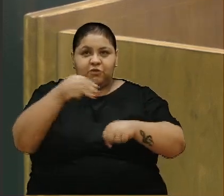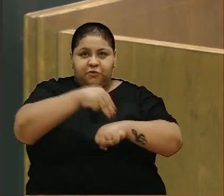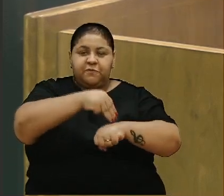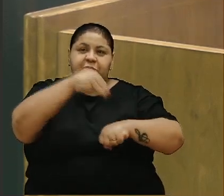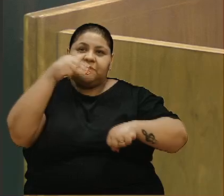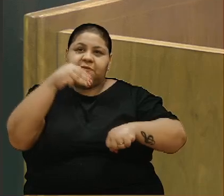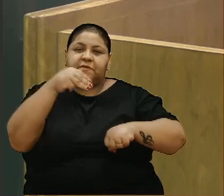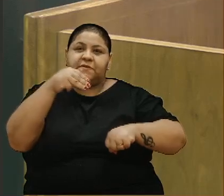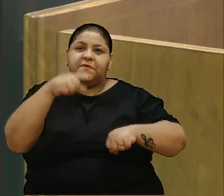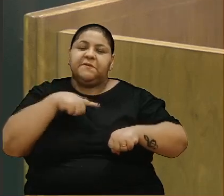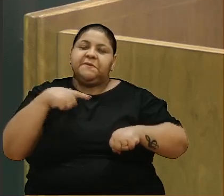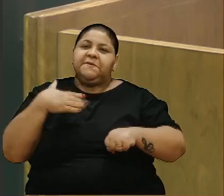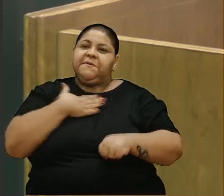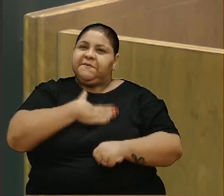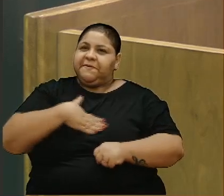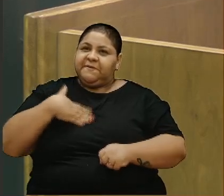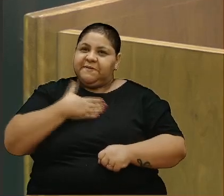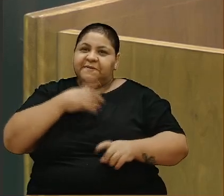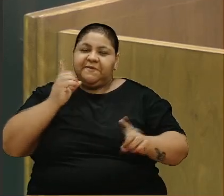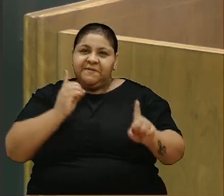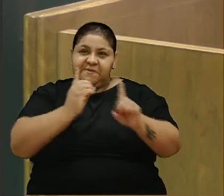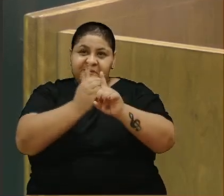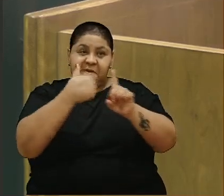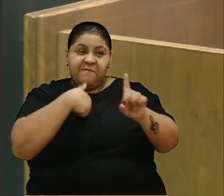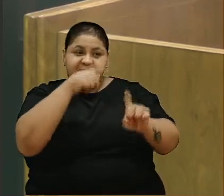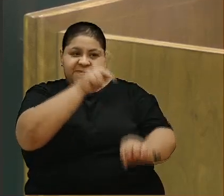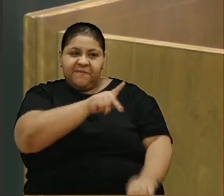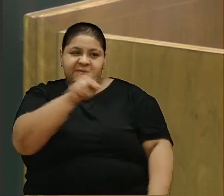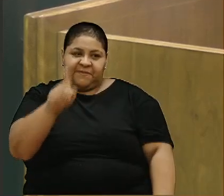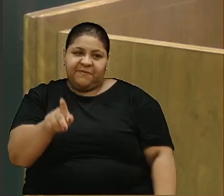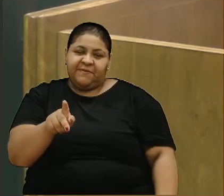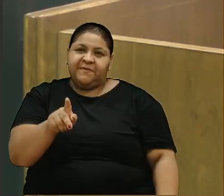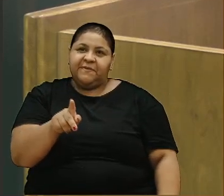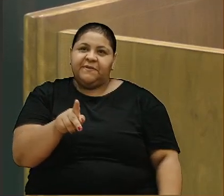tenho a grata satisfação de encontrar minha prof aqui.